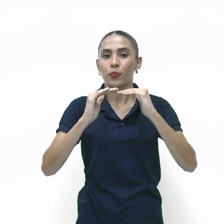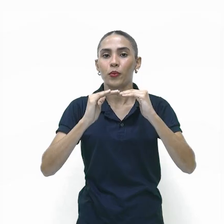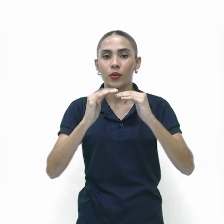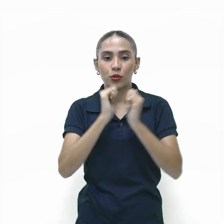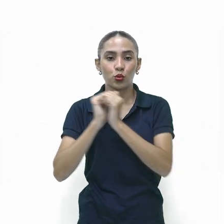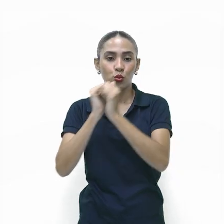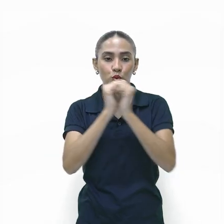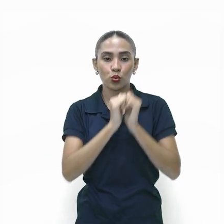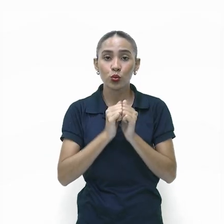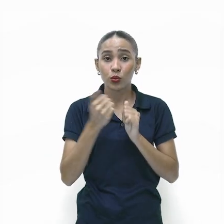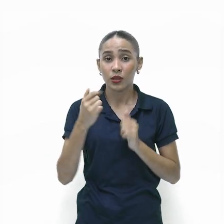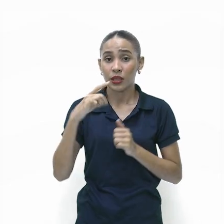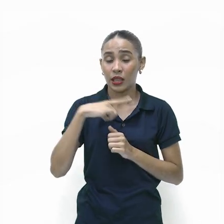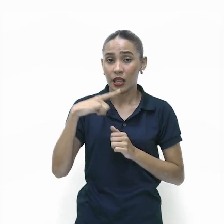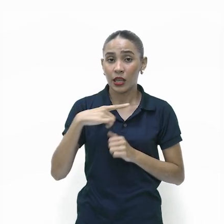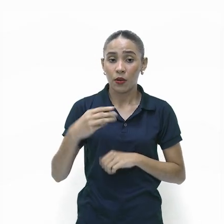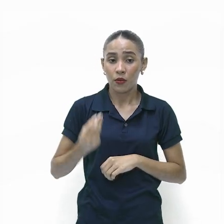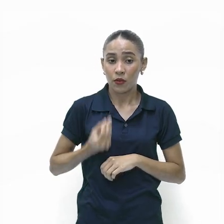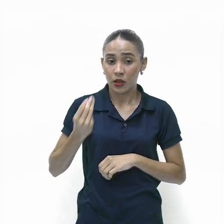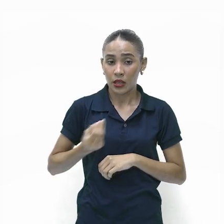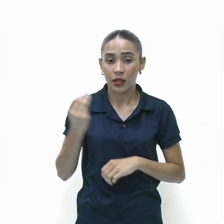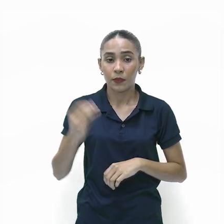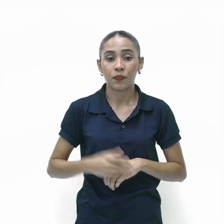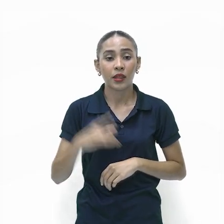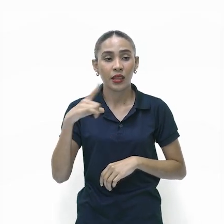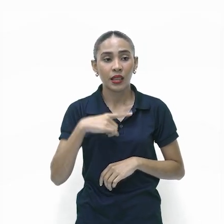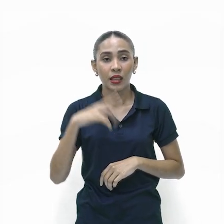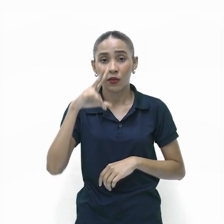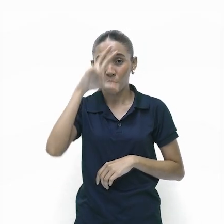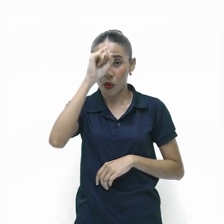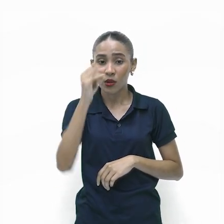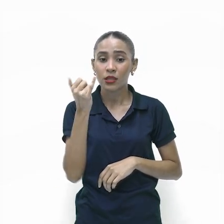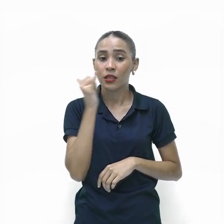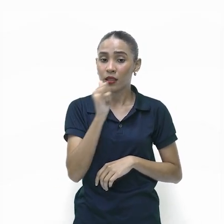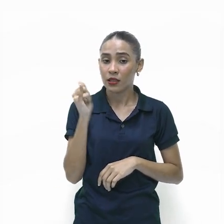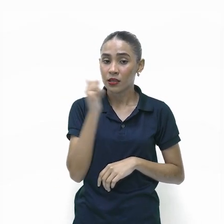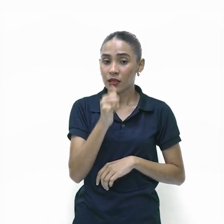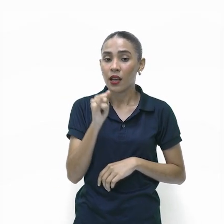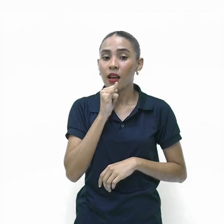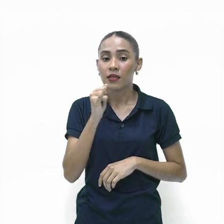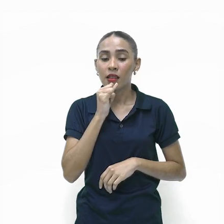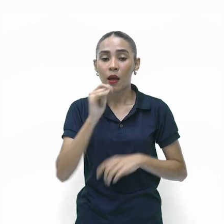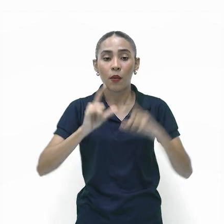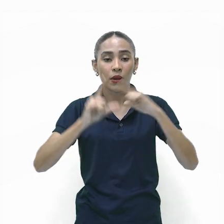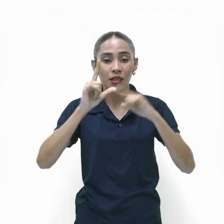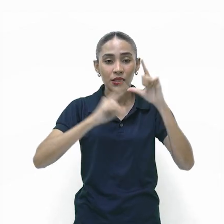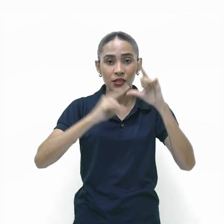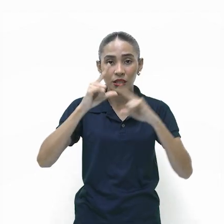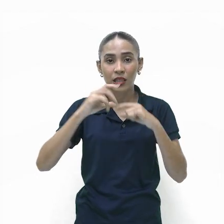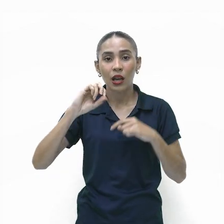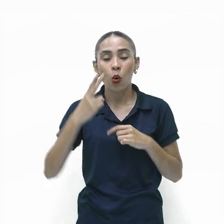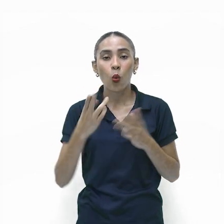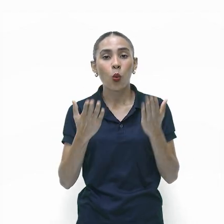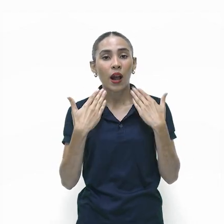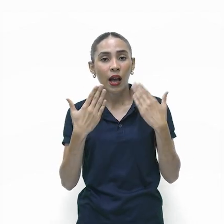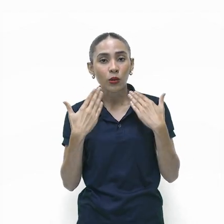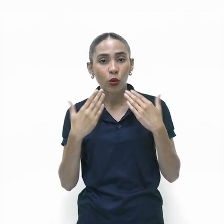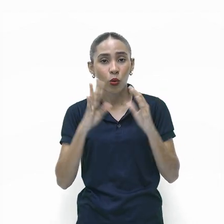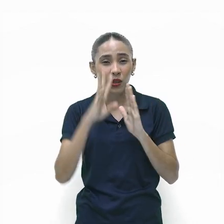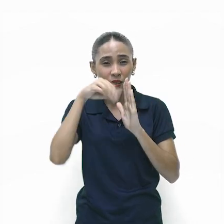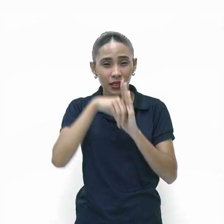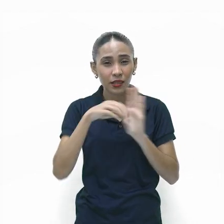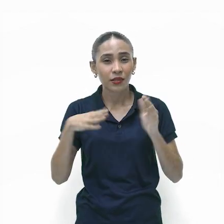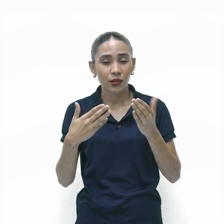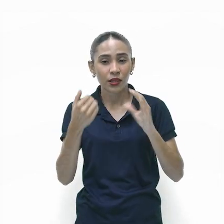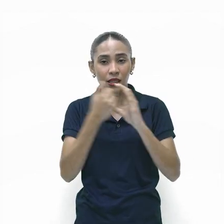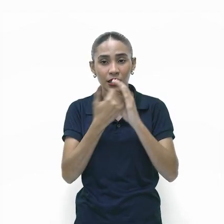estão presentes ali, para que haja vida. E tem fonte de energia, como luz de estrela ou calor interno. Então, essas